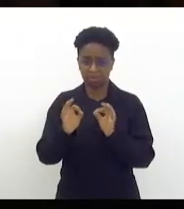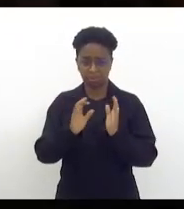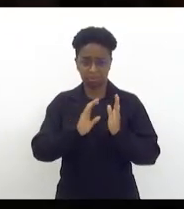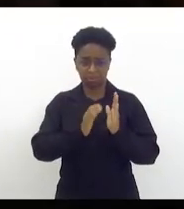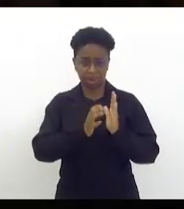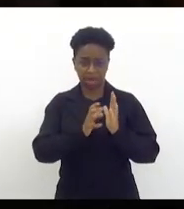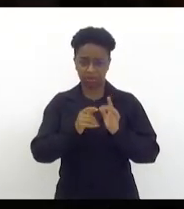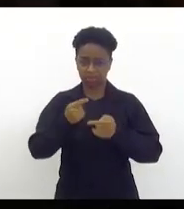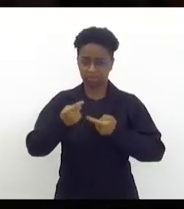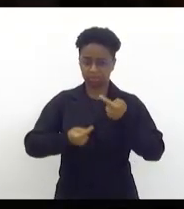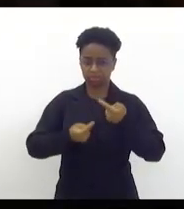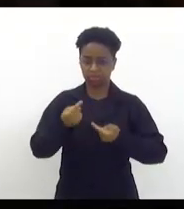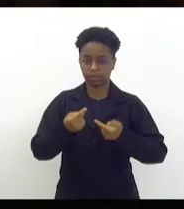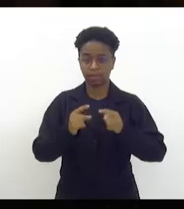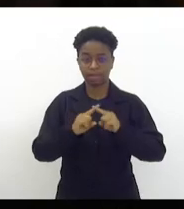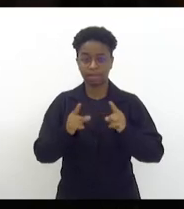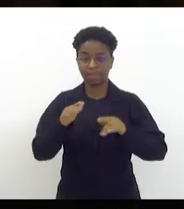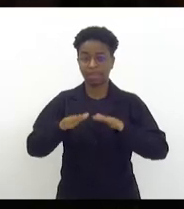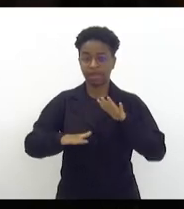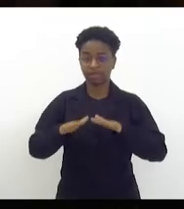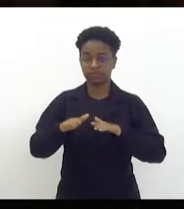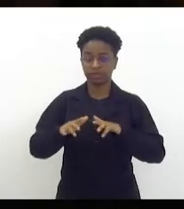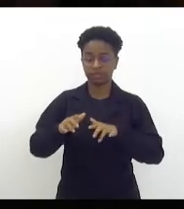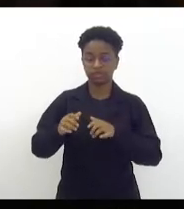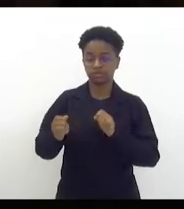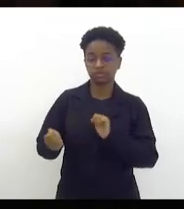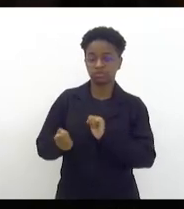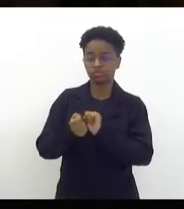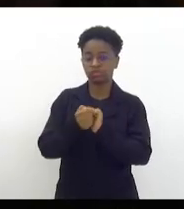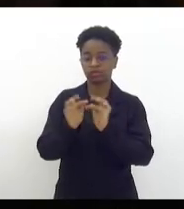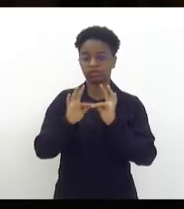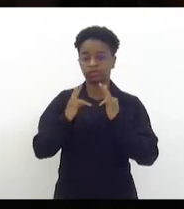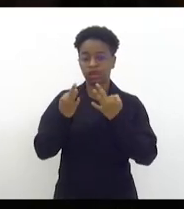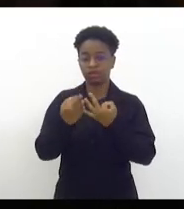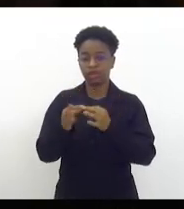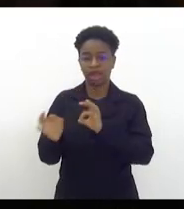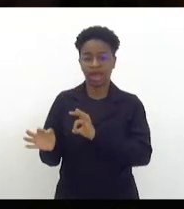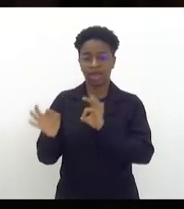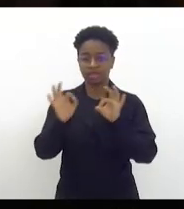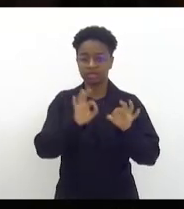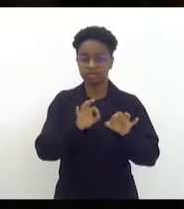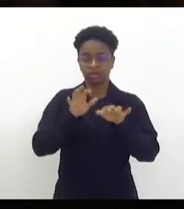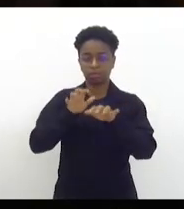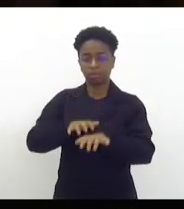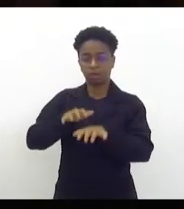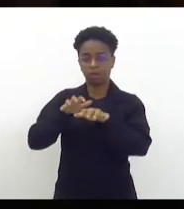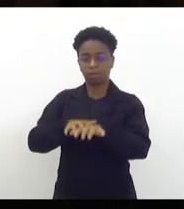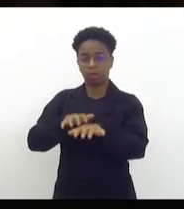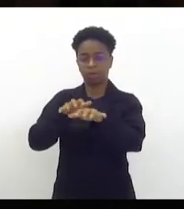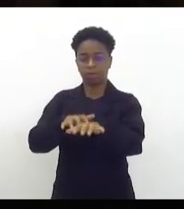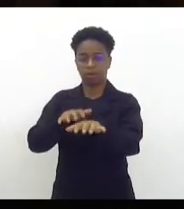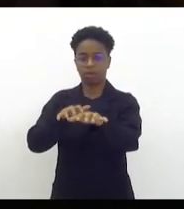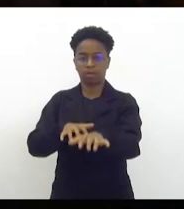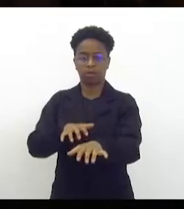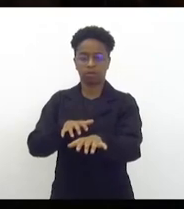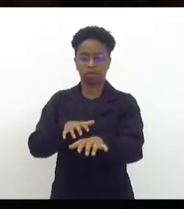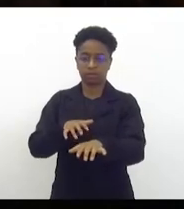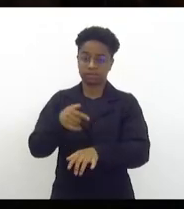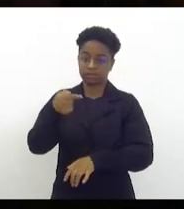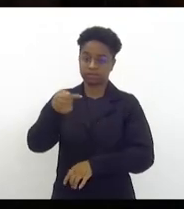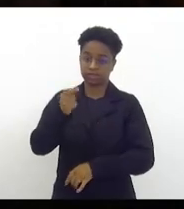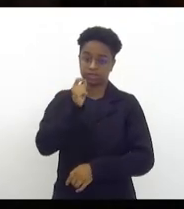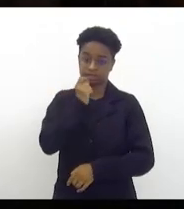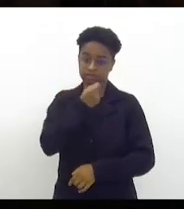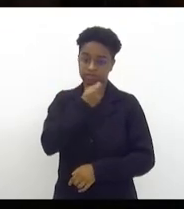político-partidária, muitas vezes irem com seus pais assistir a parada de 7 de setembro. E não